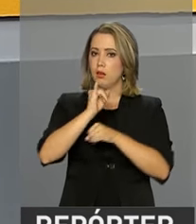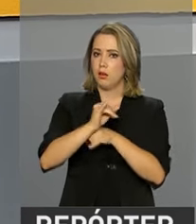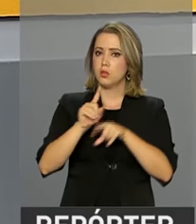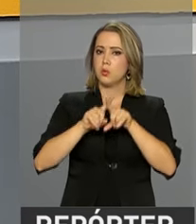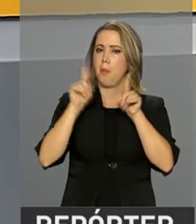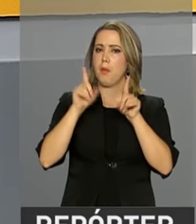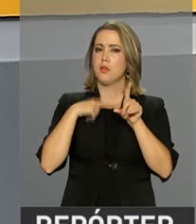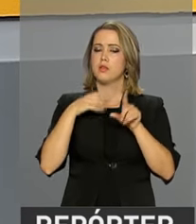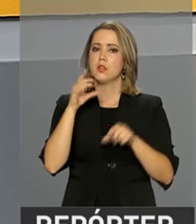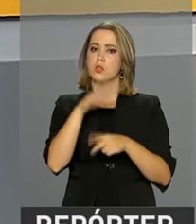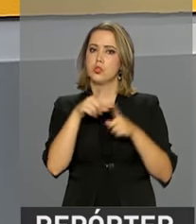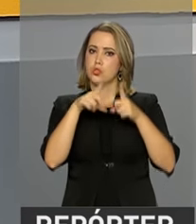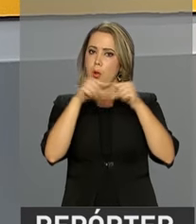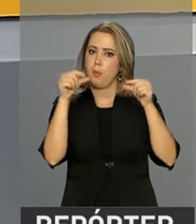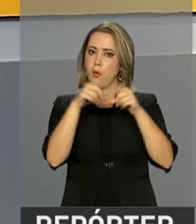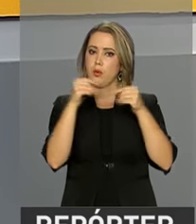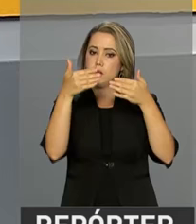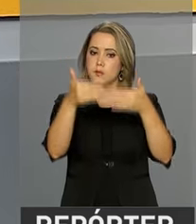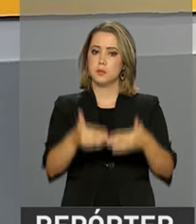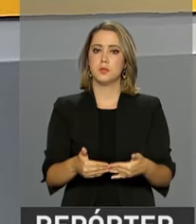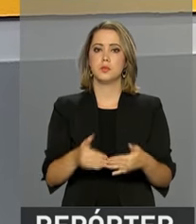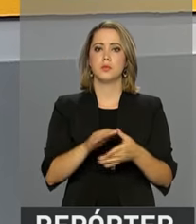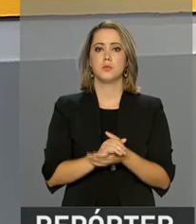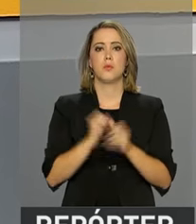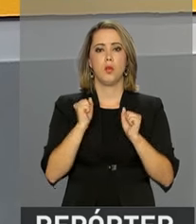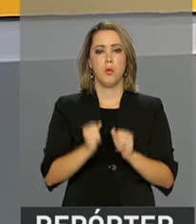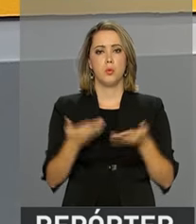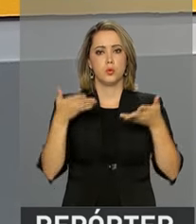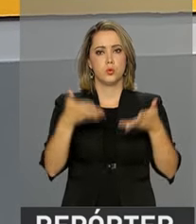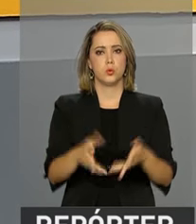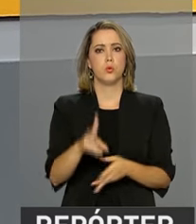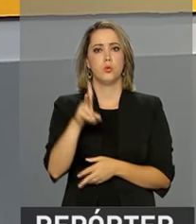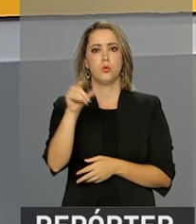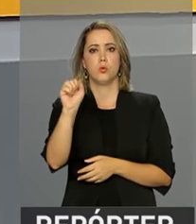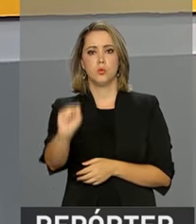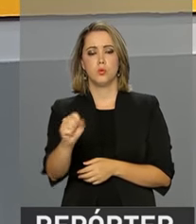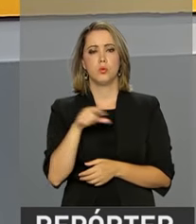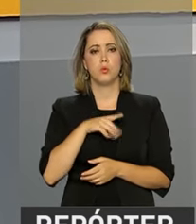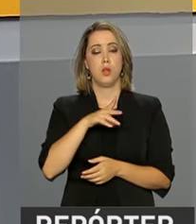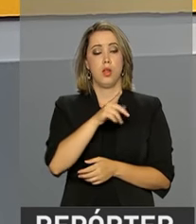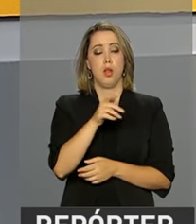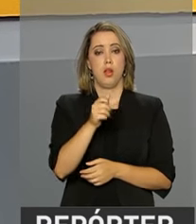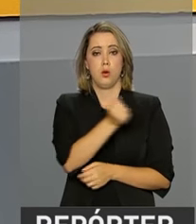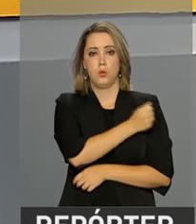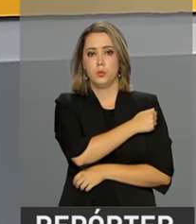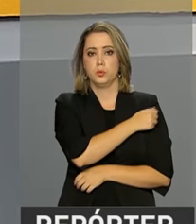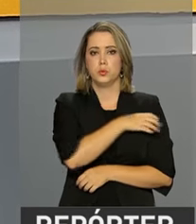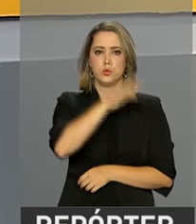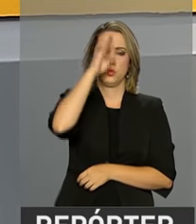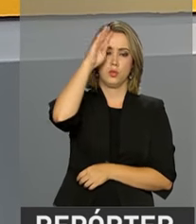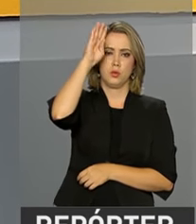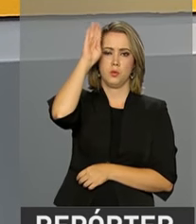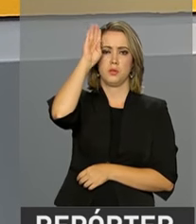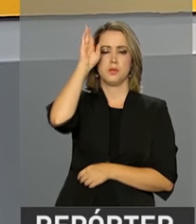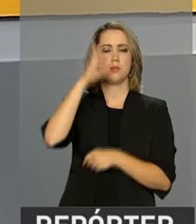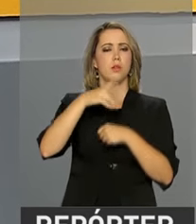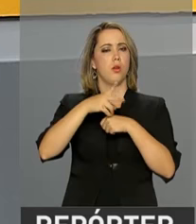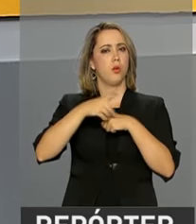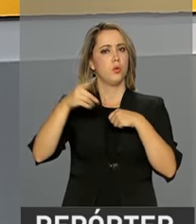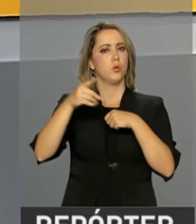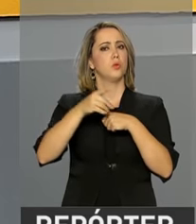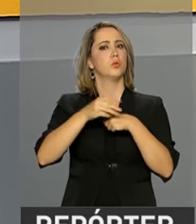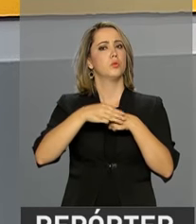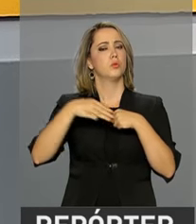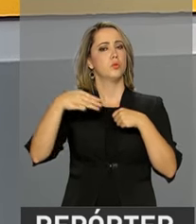online, já as turmas de japonês presenciais. Podem concorrer às vagas estudantes de graduação e pós-graduação